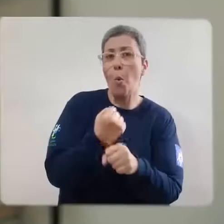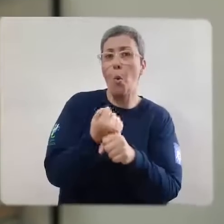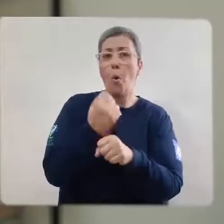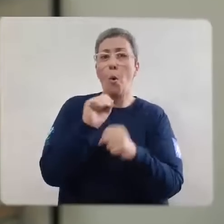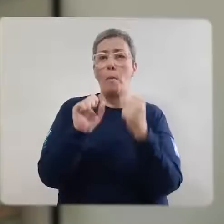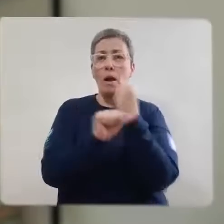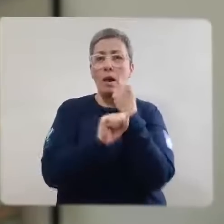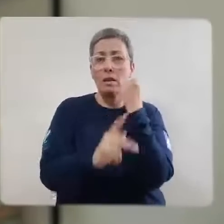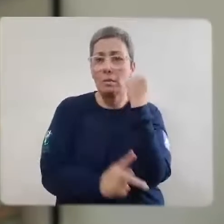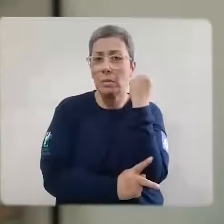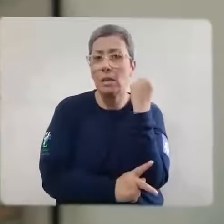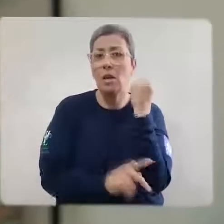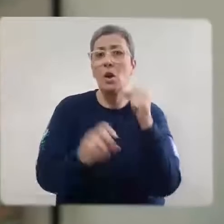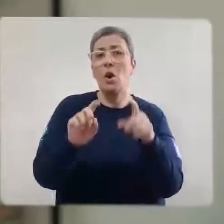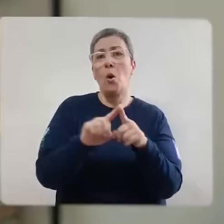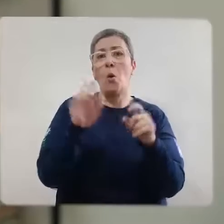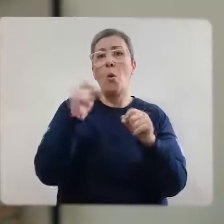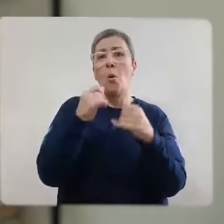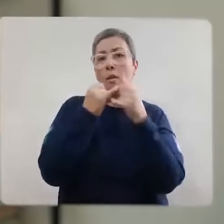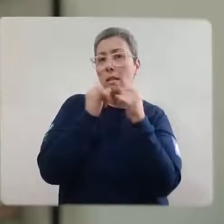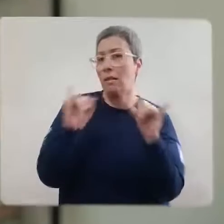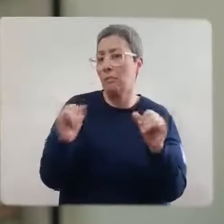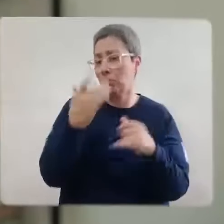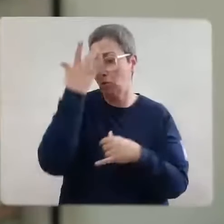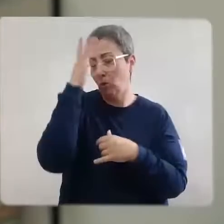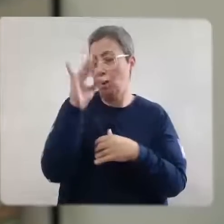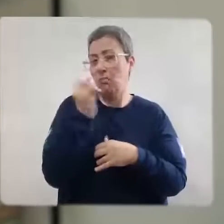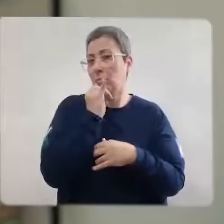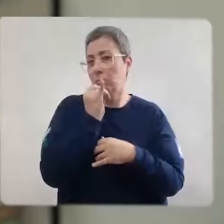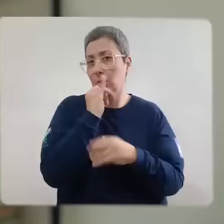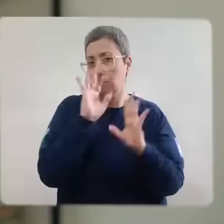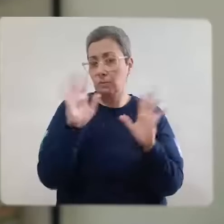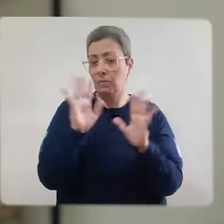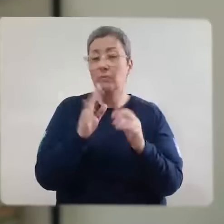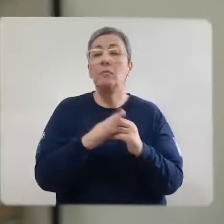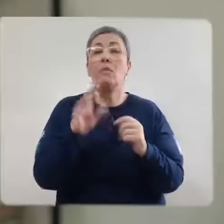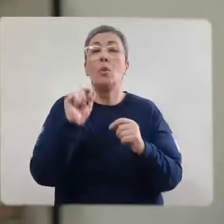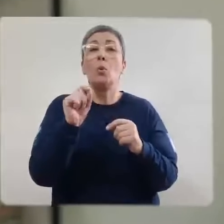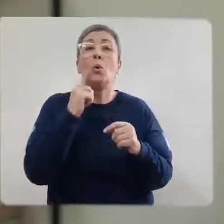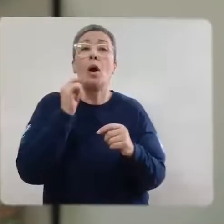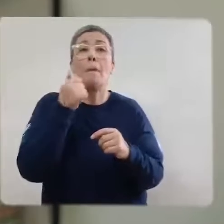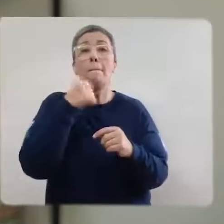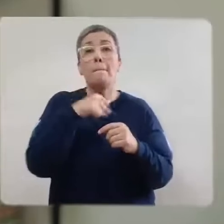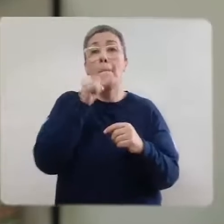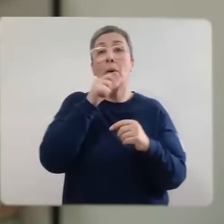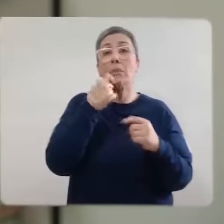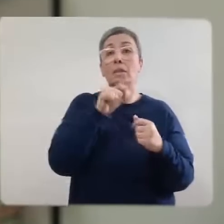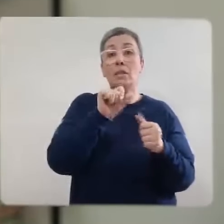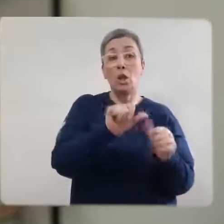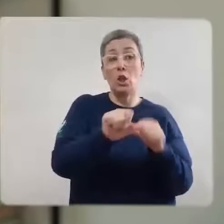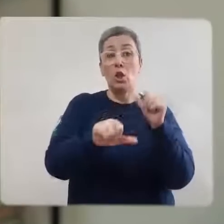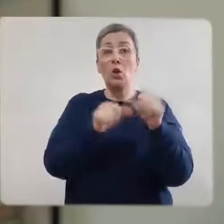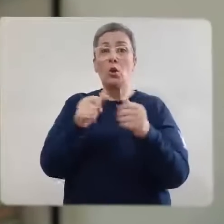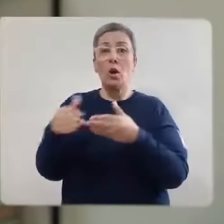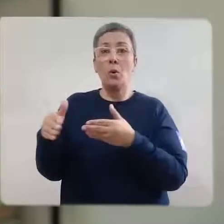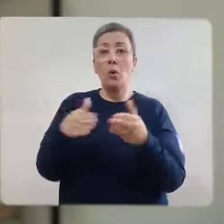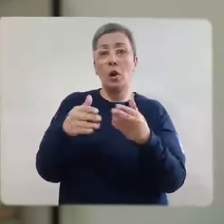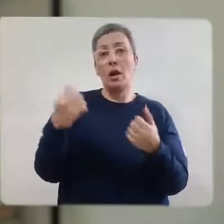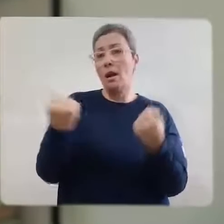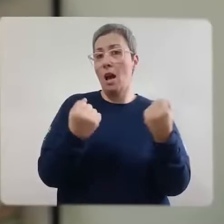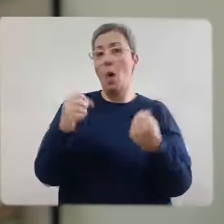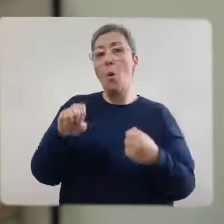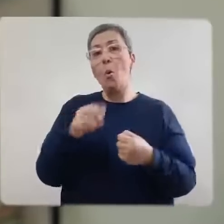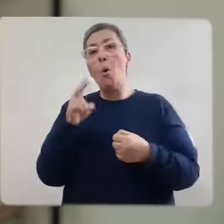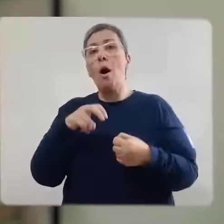da Sabesp ou da EDP Bandeirantes, não sei, um exemplo, tá? E aí a mãe precisa mudar o caminho, seja de